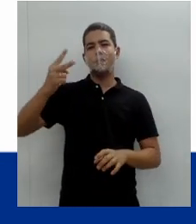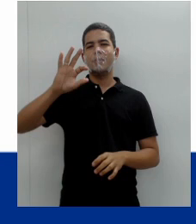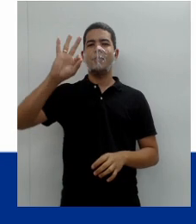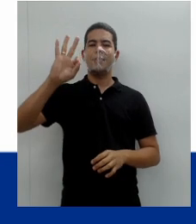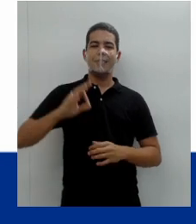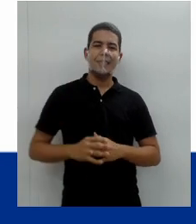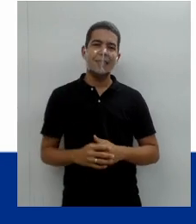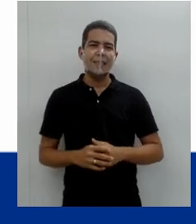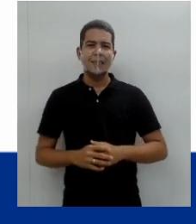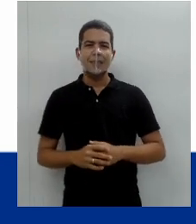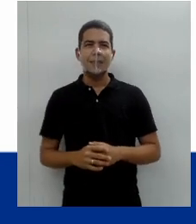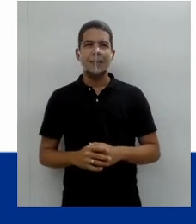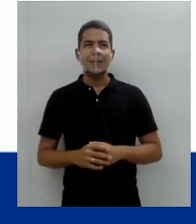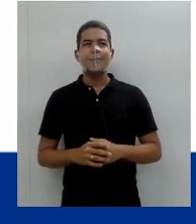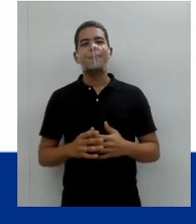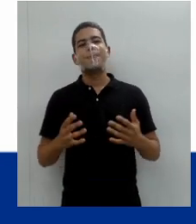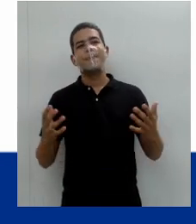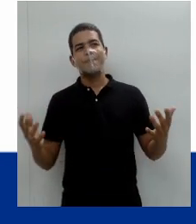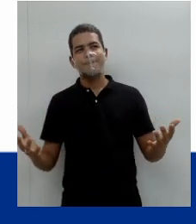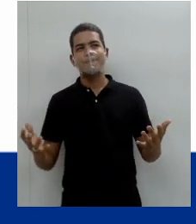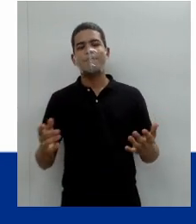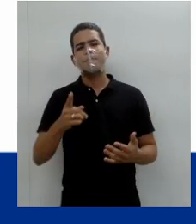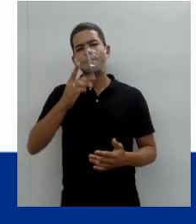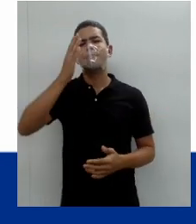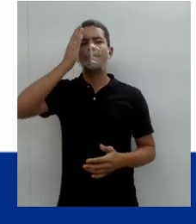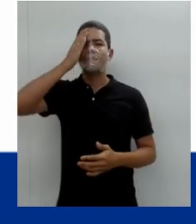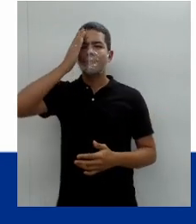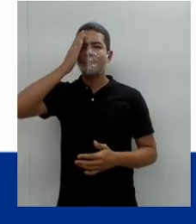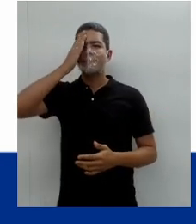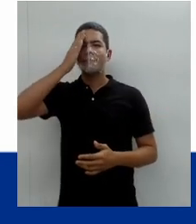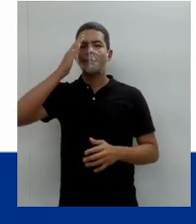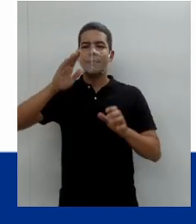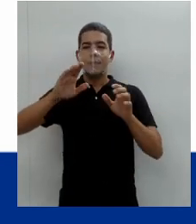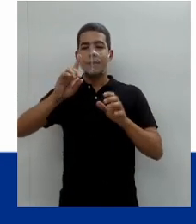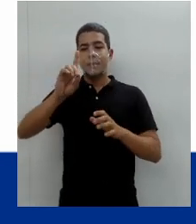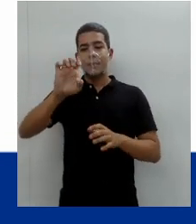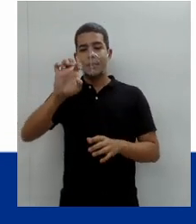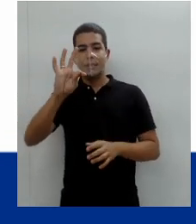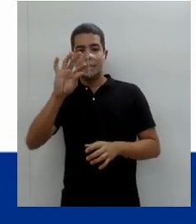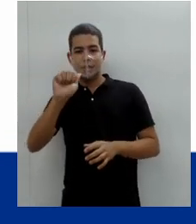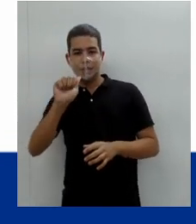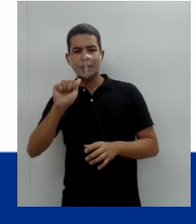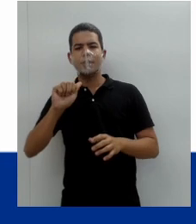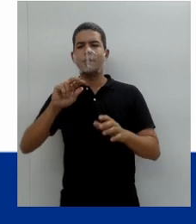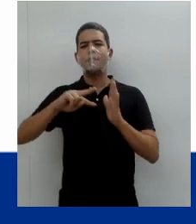segundo grau. Então, galera, tu já sabe o delta, o que significa,